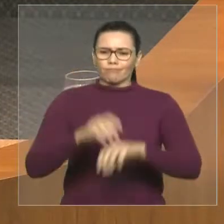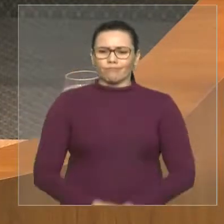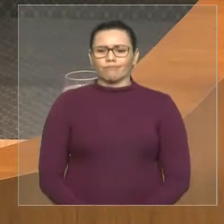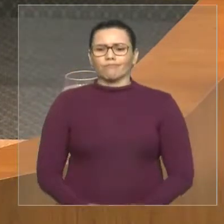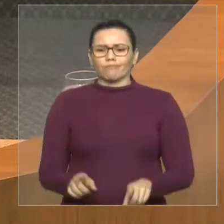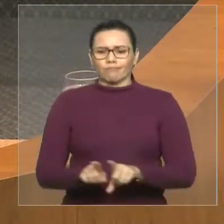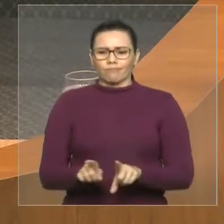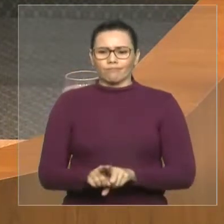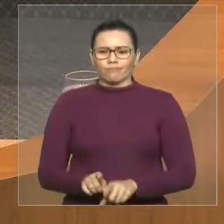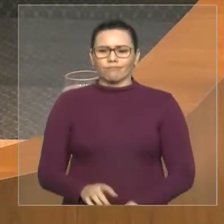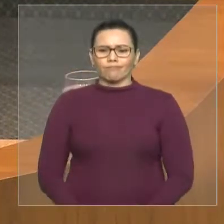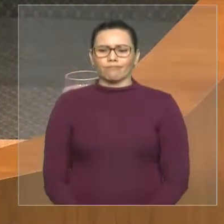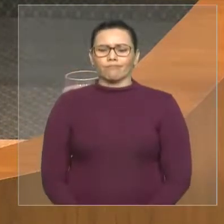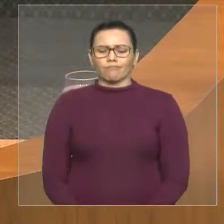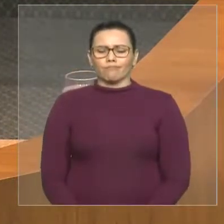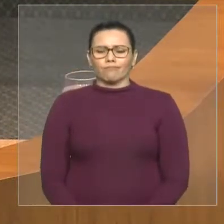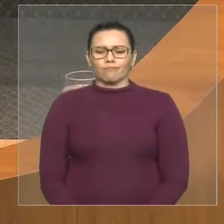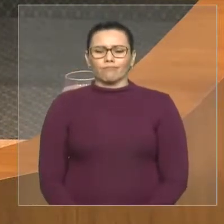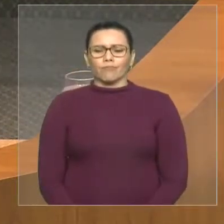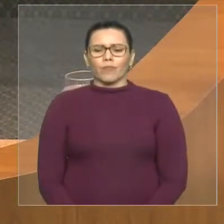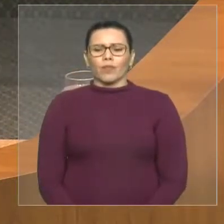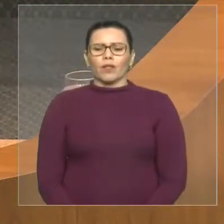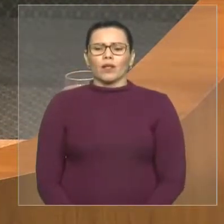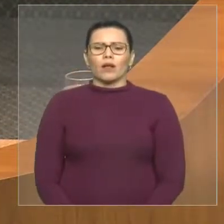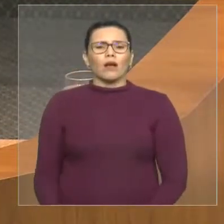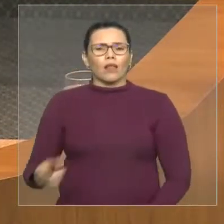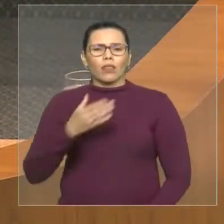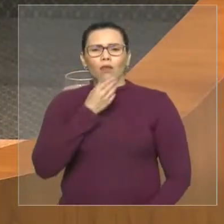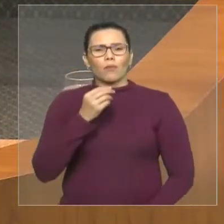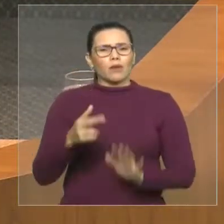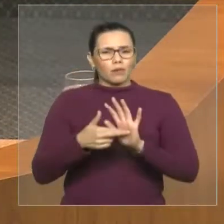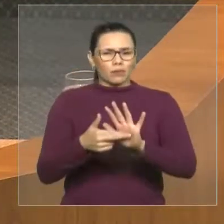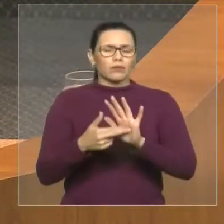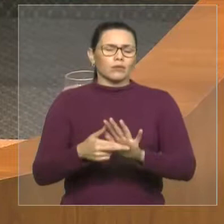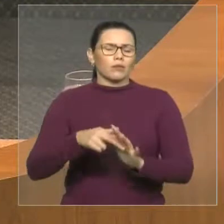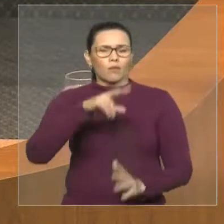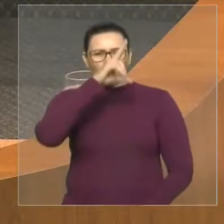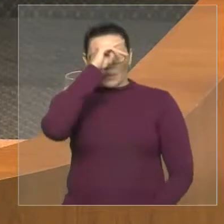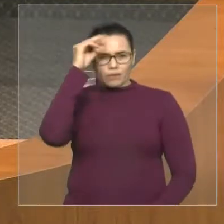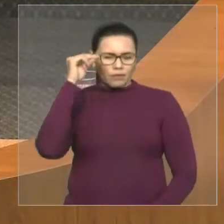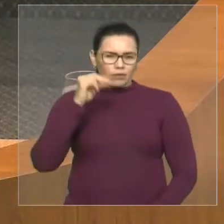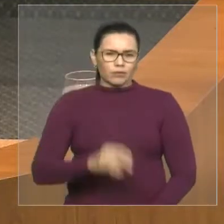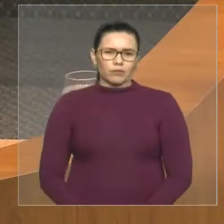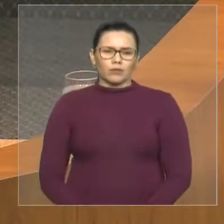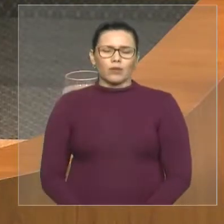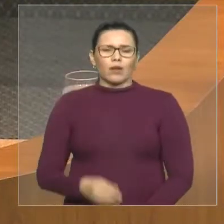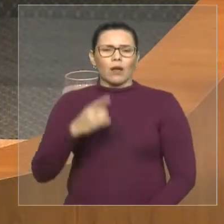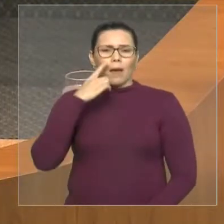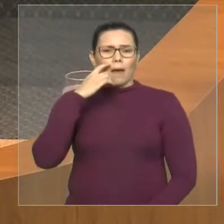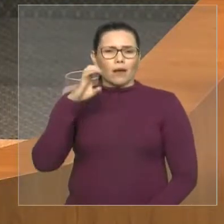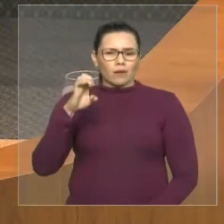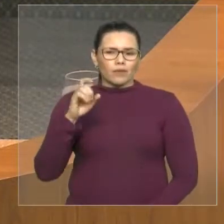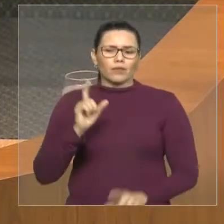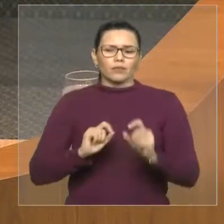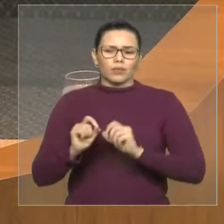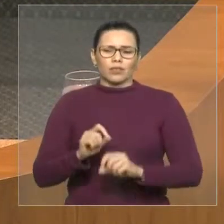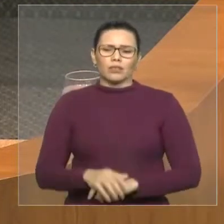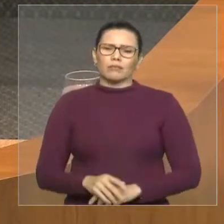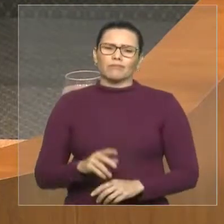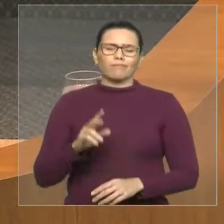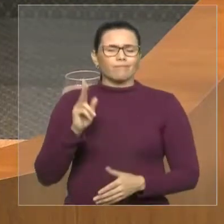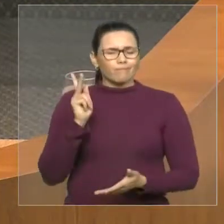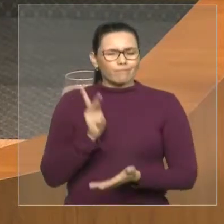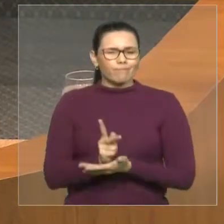São Luís, Edivaldo Holanda Júnior, que tem também realizado um trabalho fundamental levando o esporte para mais próximo da comunidade.